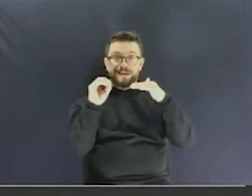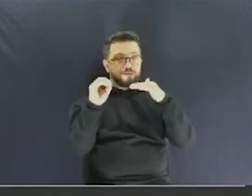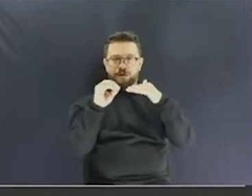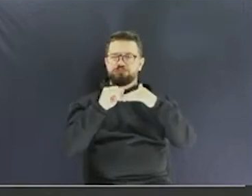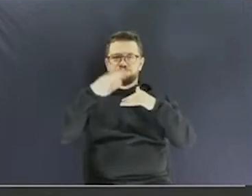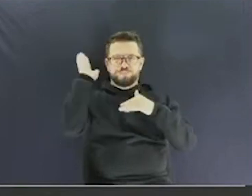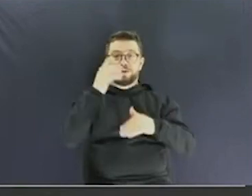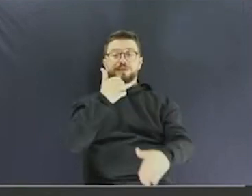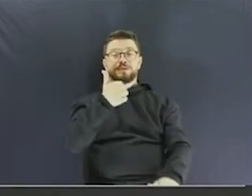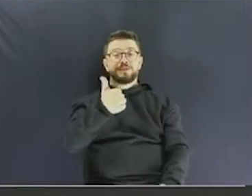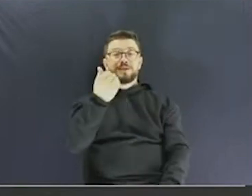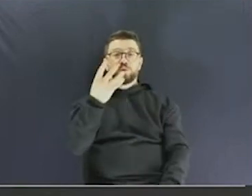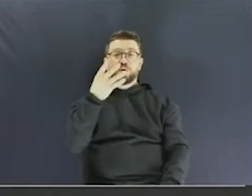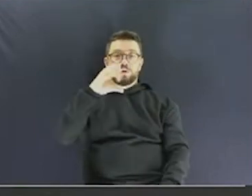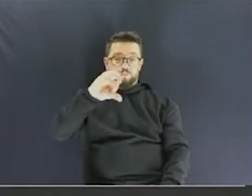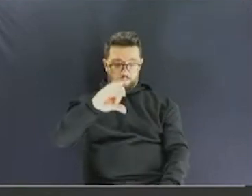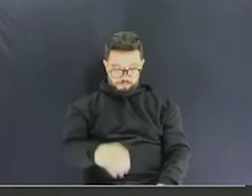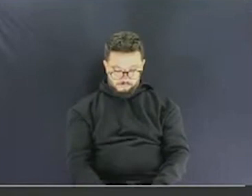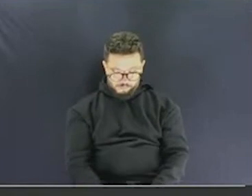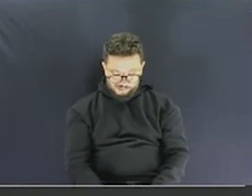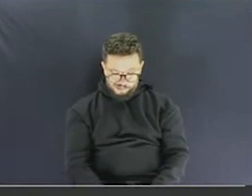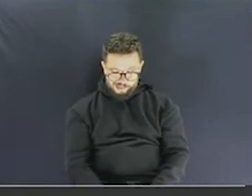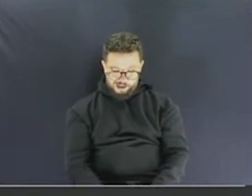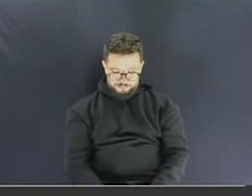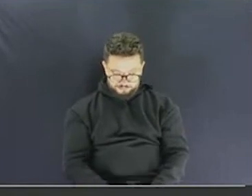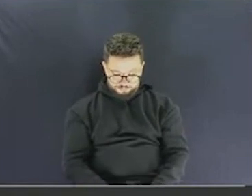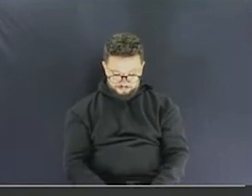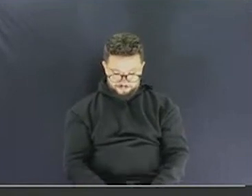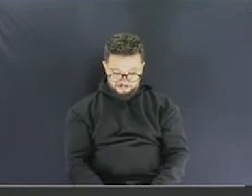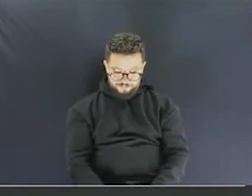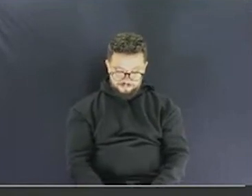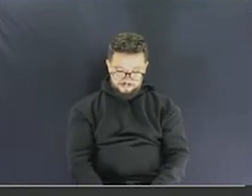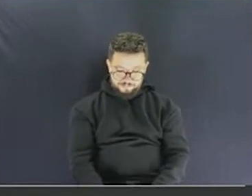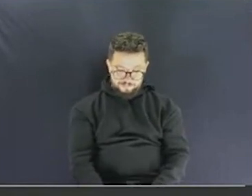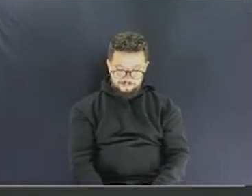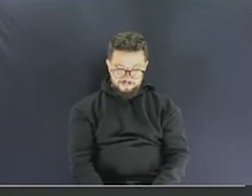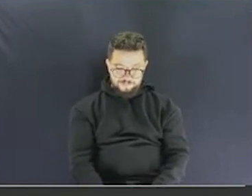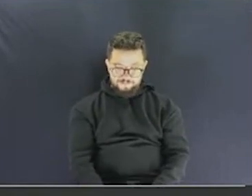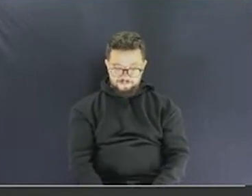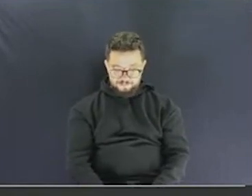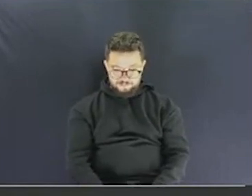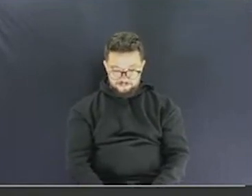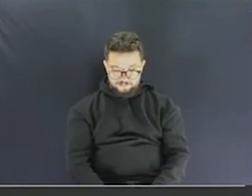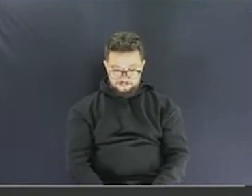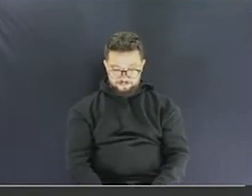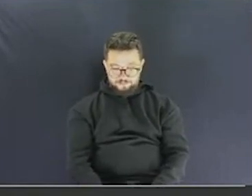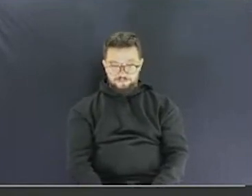com uma série de novos serviços que foi implementado ali pela agência. Né? Podemos ir para o